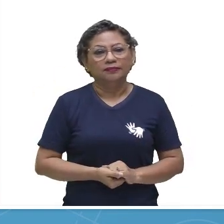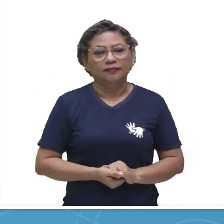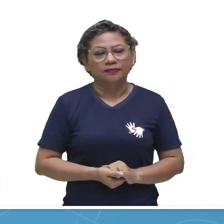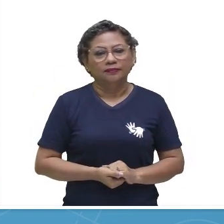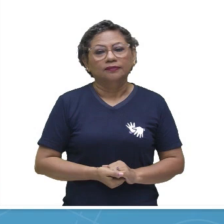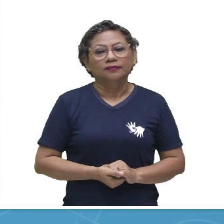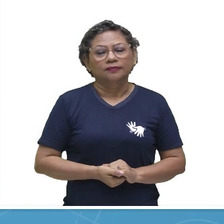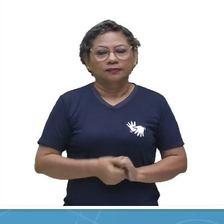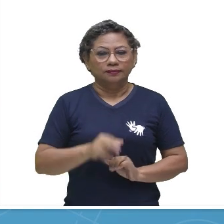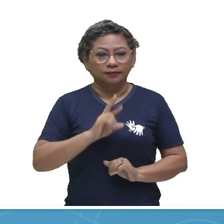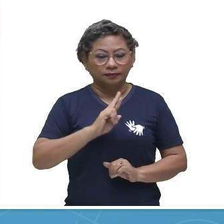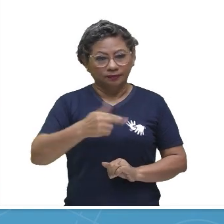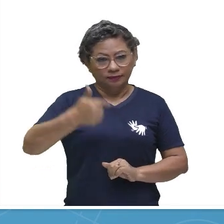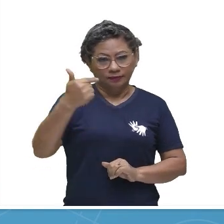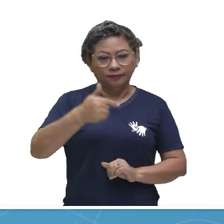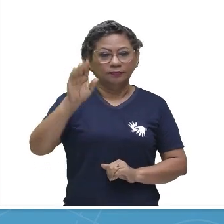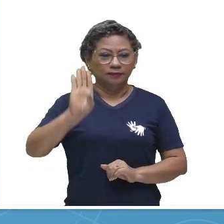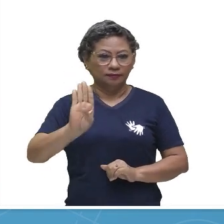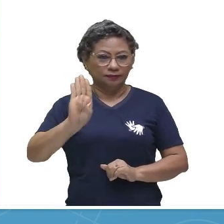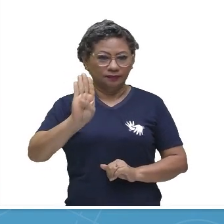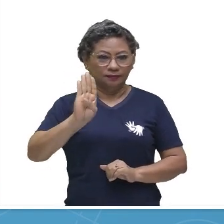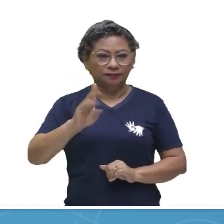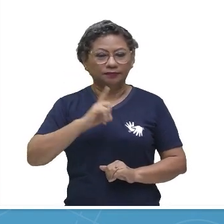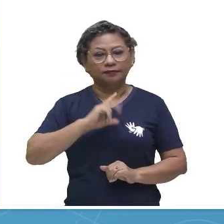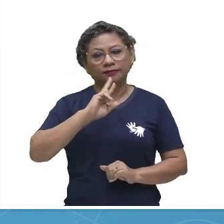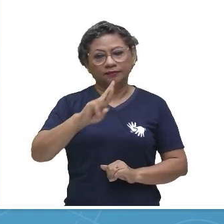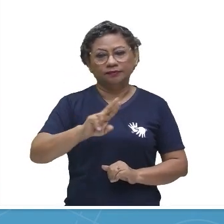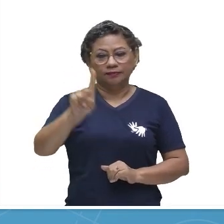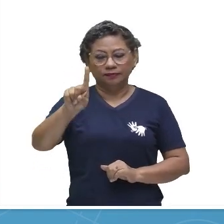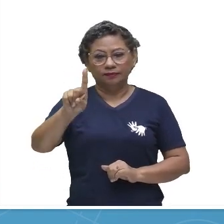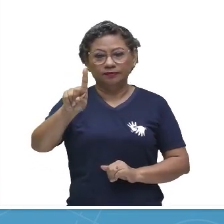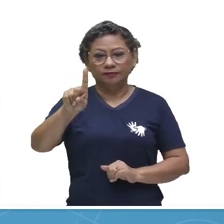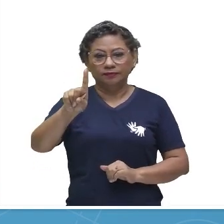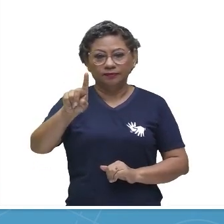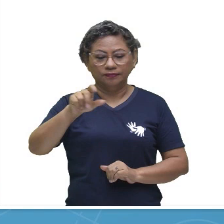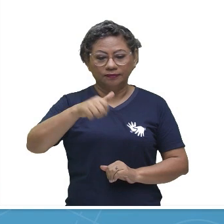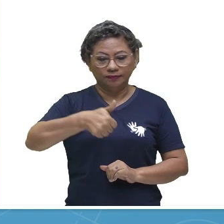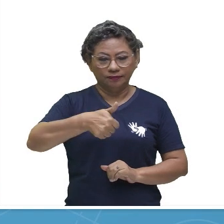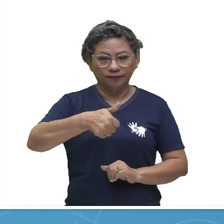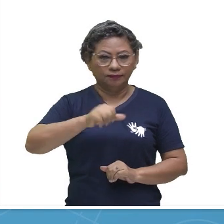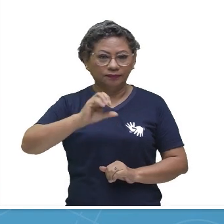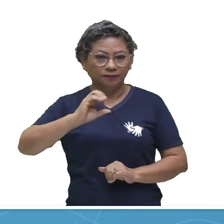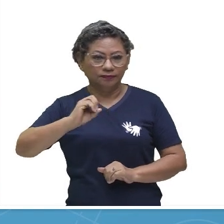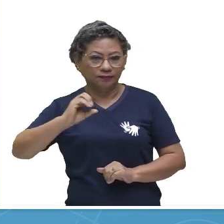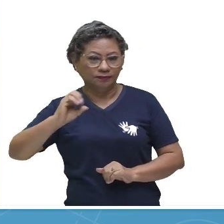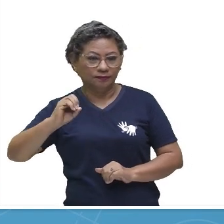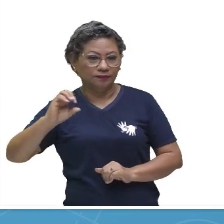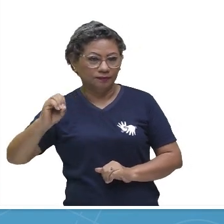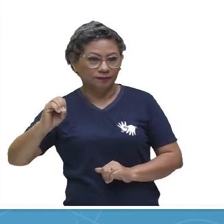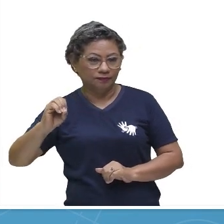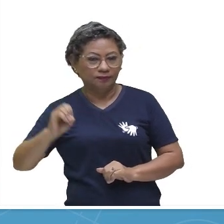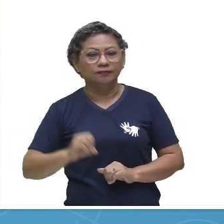Na letra B, nós temos 10 elevado a menos 3. Então, como foi falado anteriormente, toda base, todo número inteiro